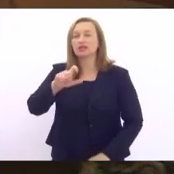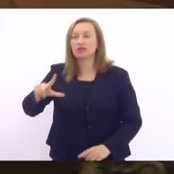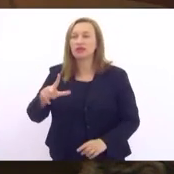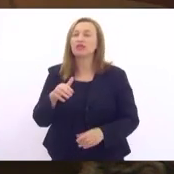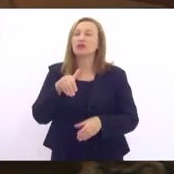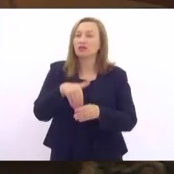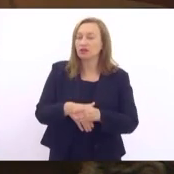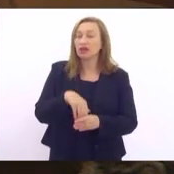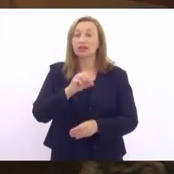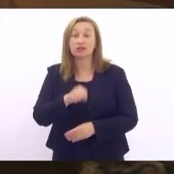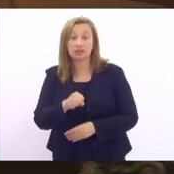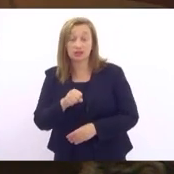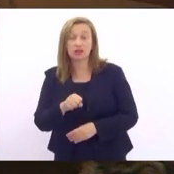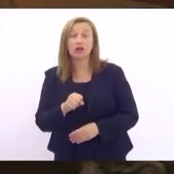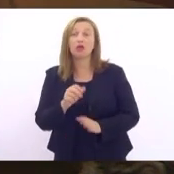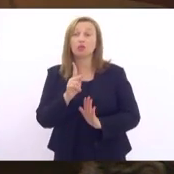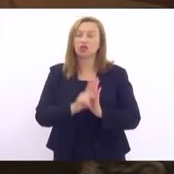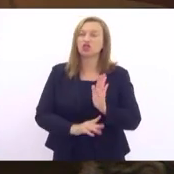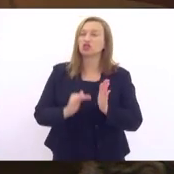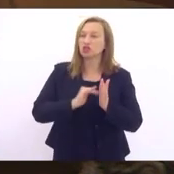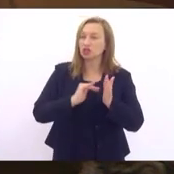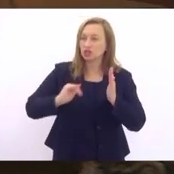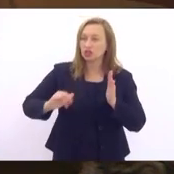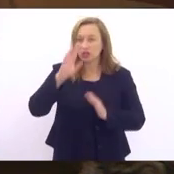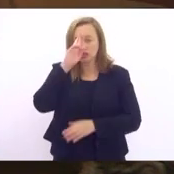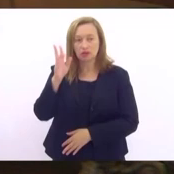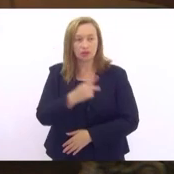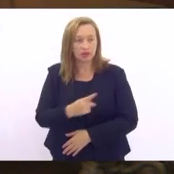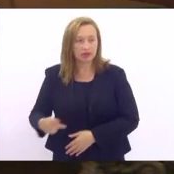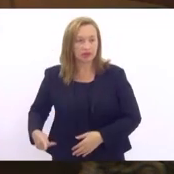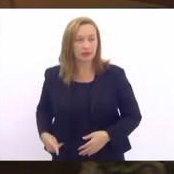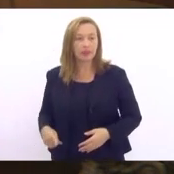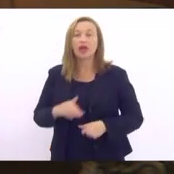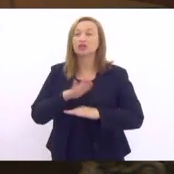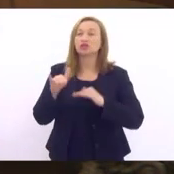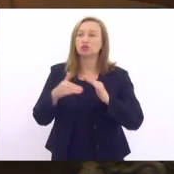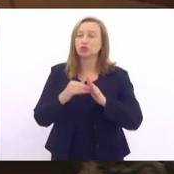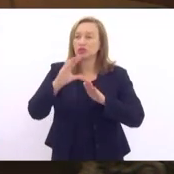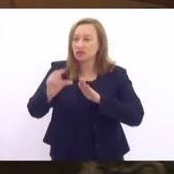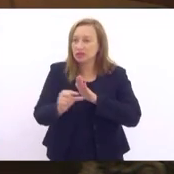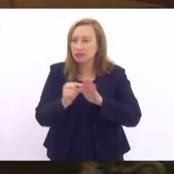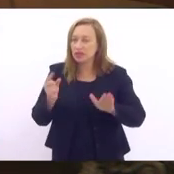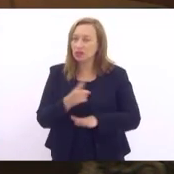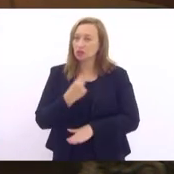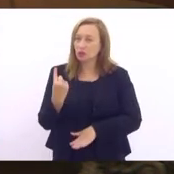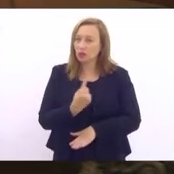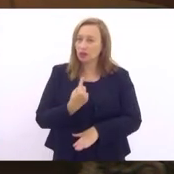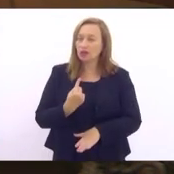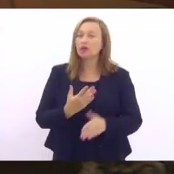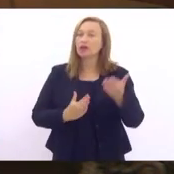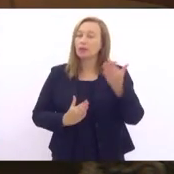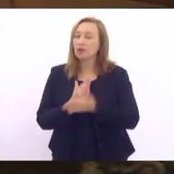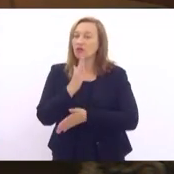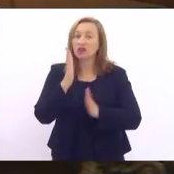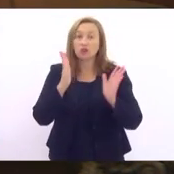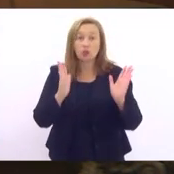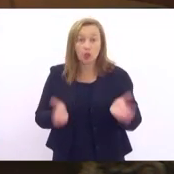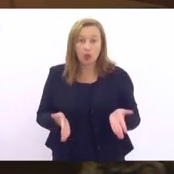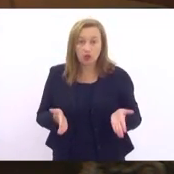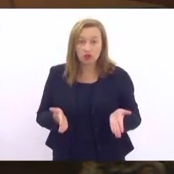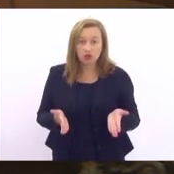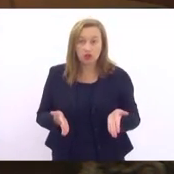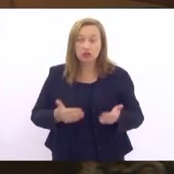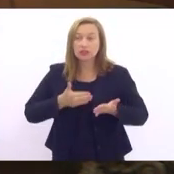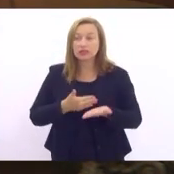retira, senhora presidente, todas as nossas emendas para que o projeto seja aprovado hoje e a gente inicie o ano